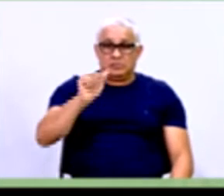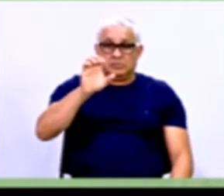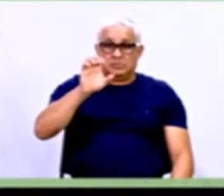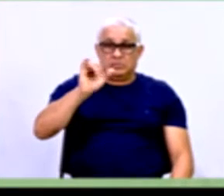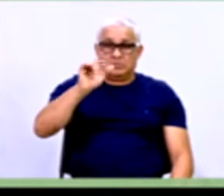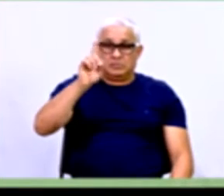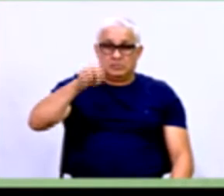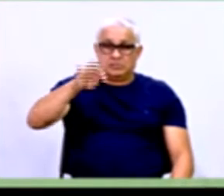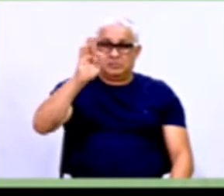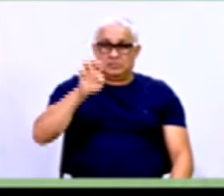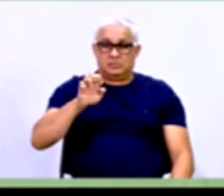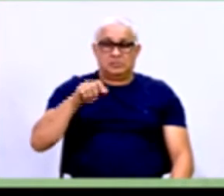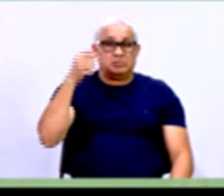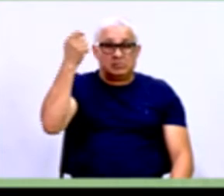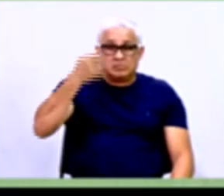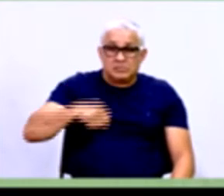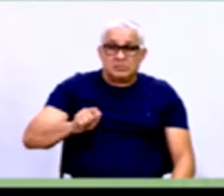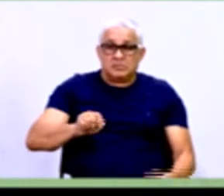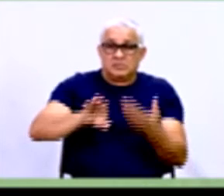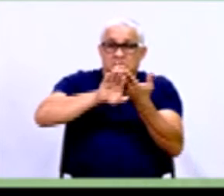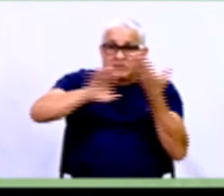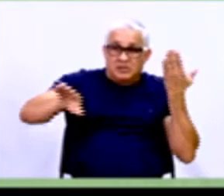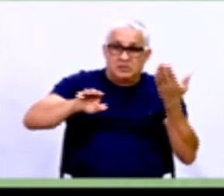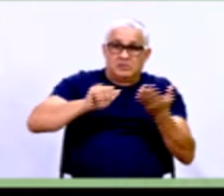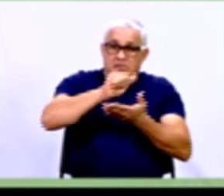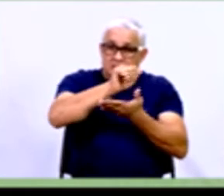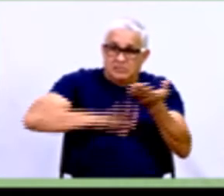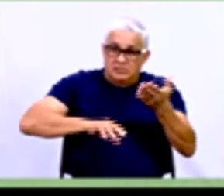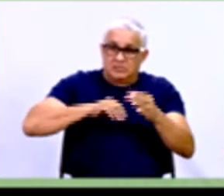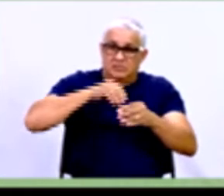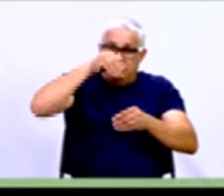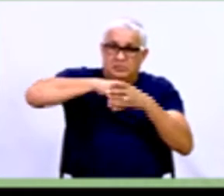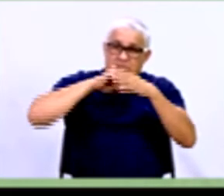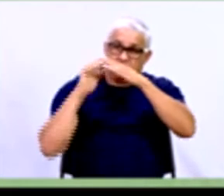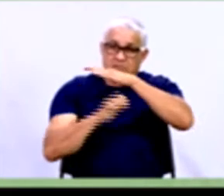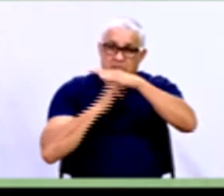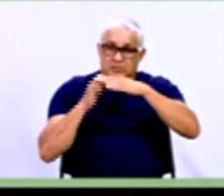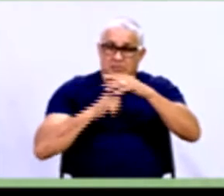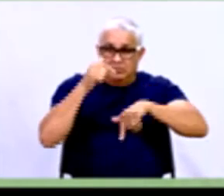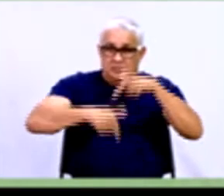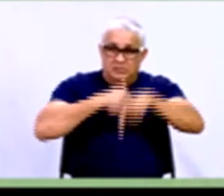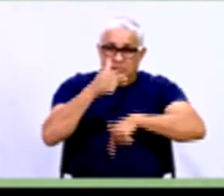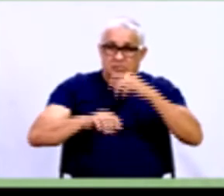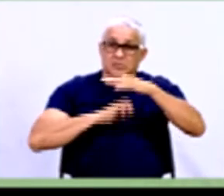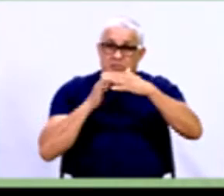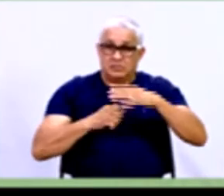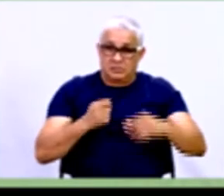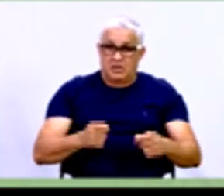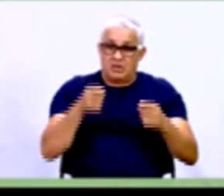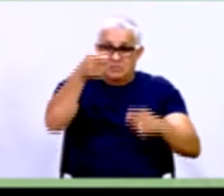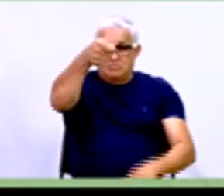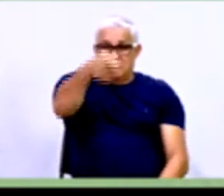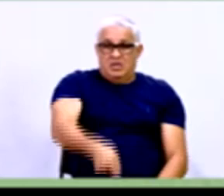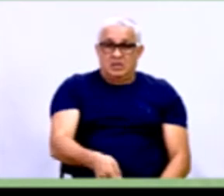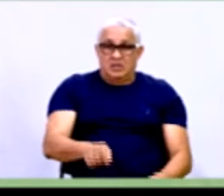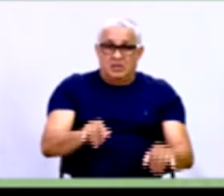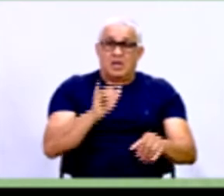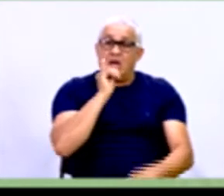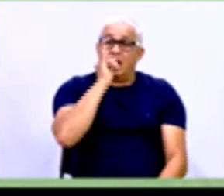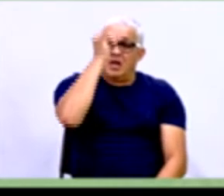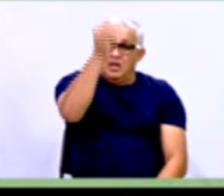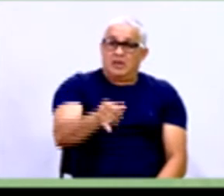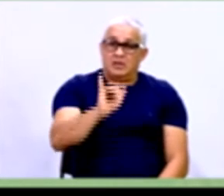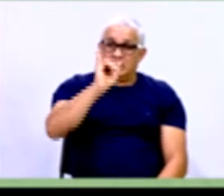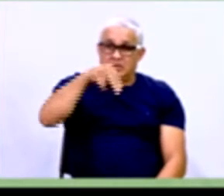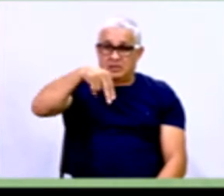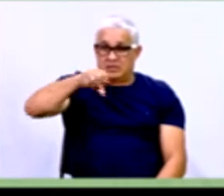trabalho, não é necessário que haja afastamento das atividades, certo? E a empresa tem o dever de informar o INSS sob pena